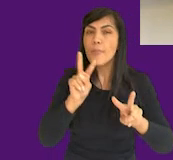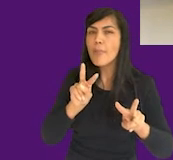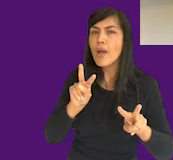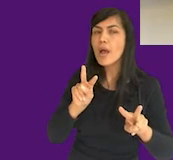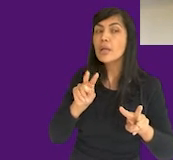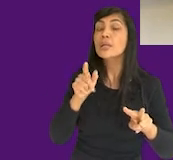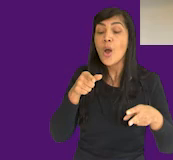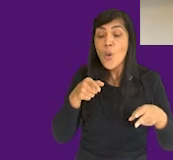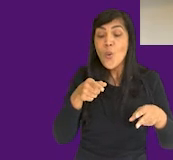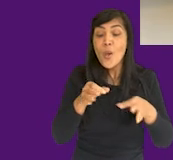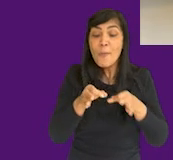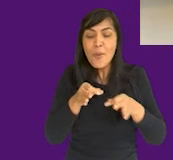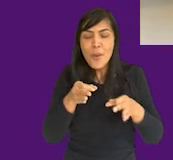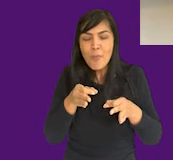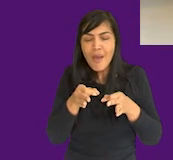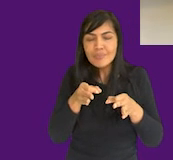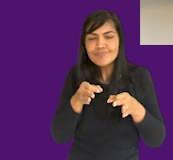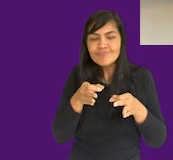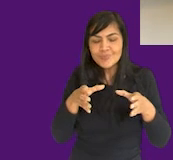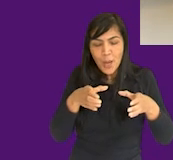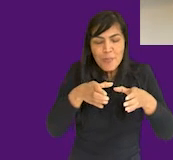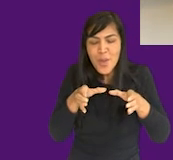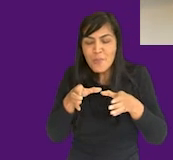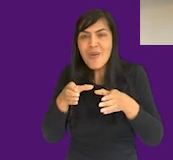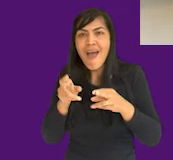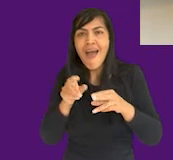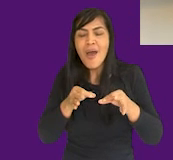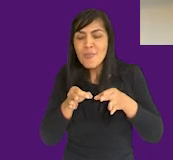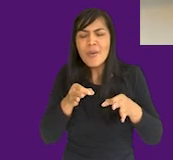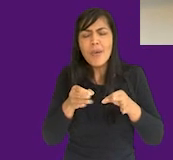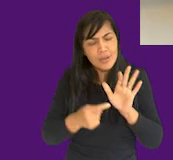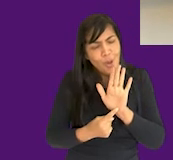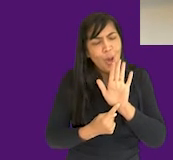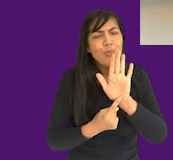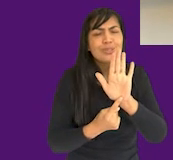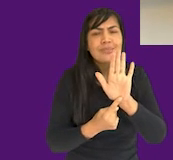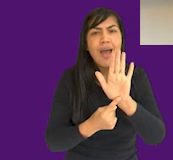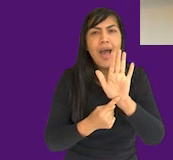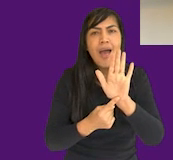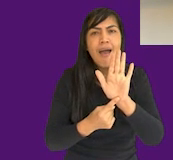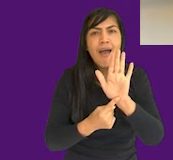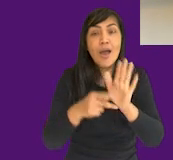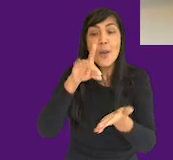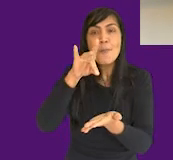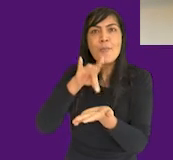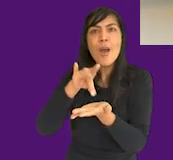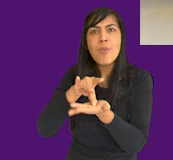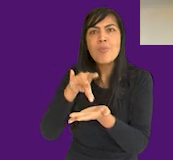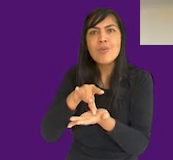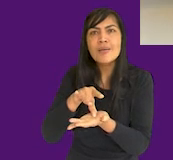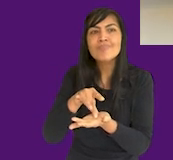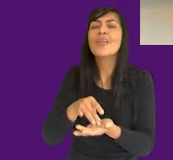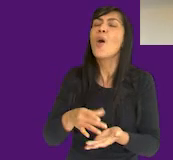com esse blue ocean né gente consegue entender exatamente as equipes agora estão começamos a fazer uma trabalho mais concreto